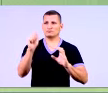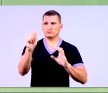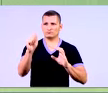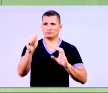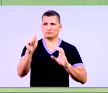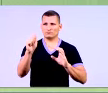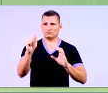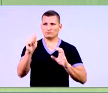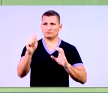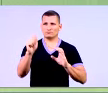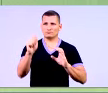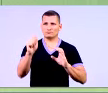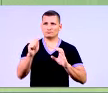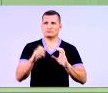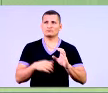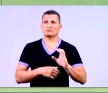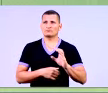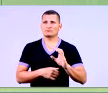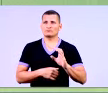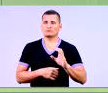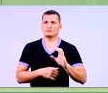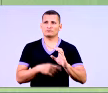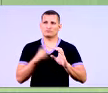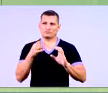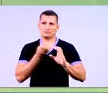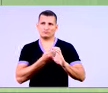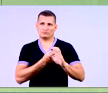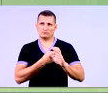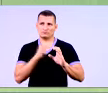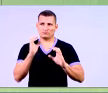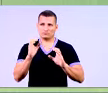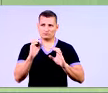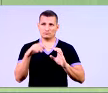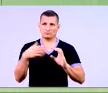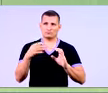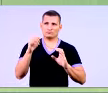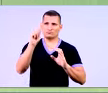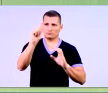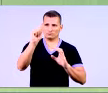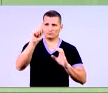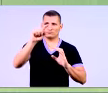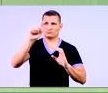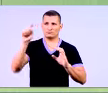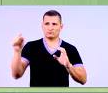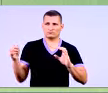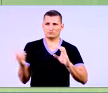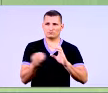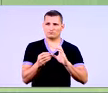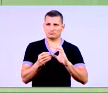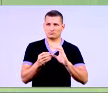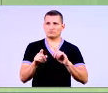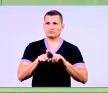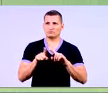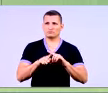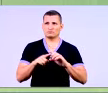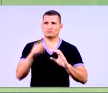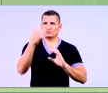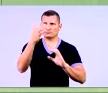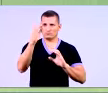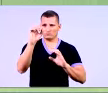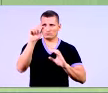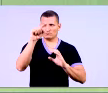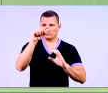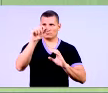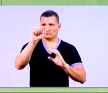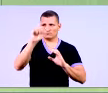passar a ser o valor de ser então o 10 que estava aqui é um jogo e também pra cá agora notem que